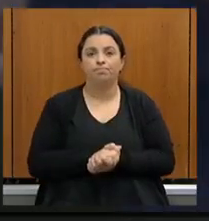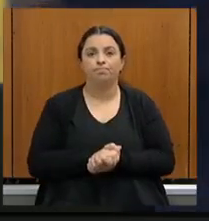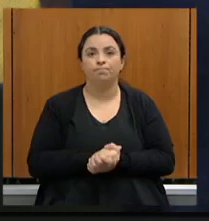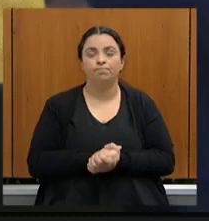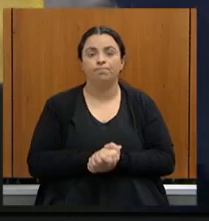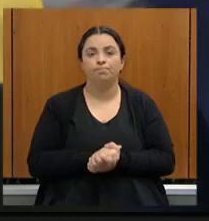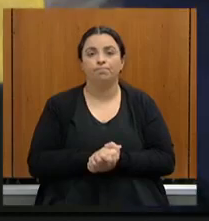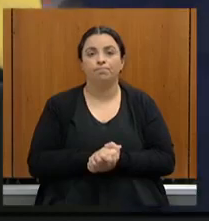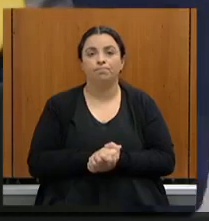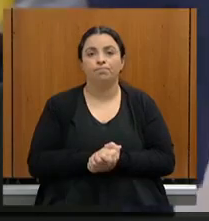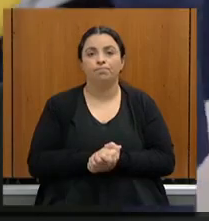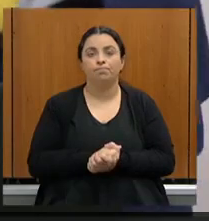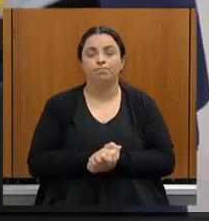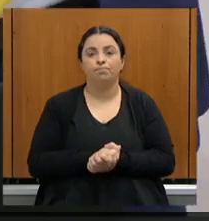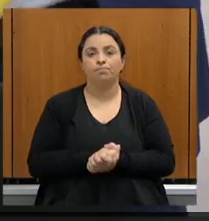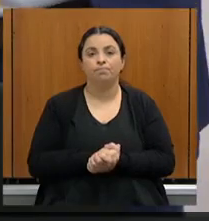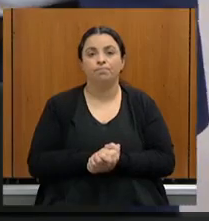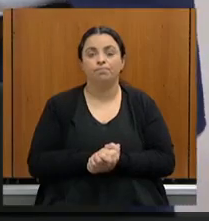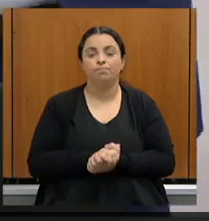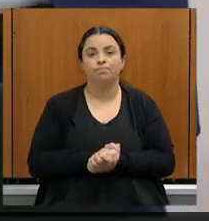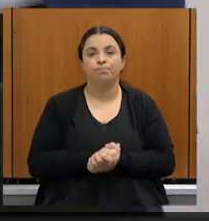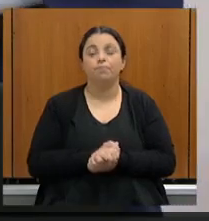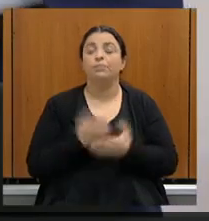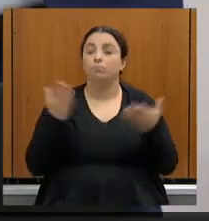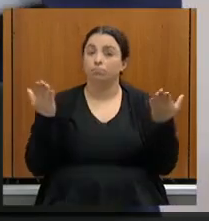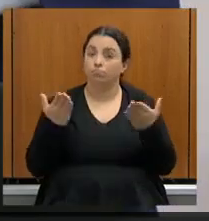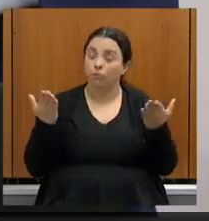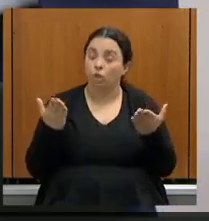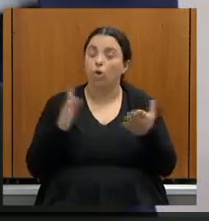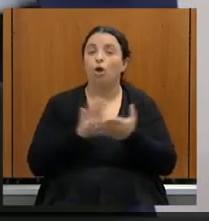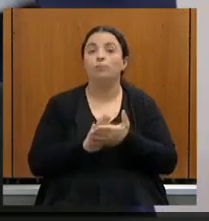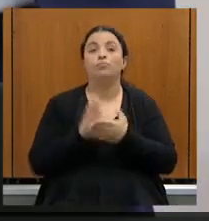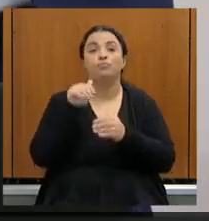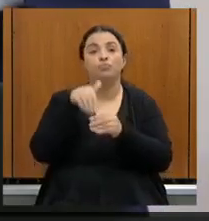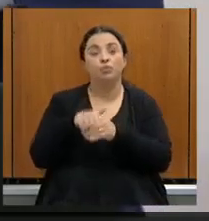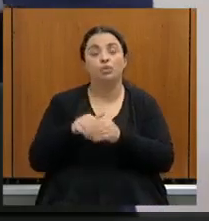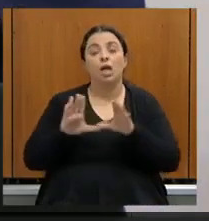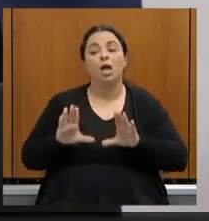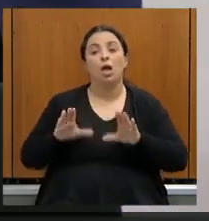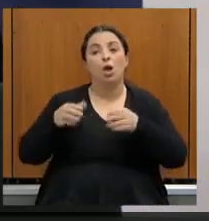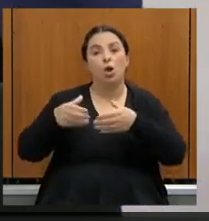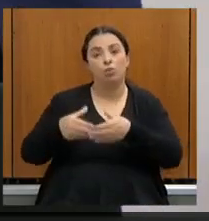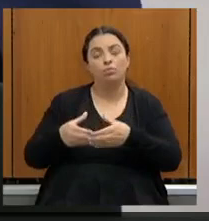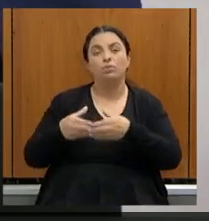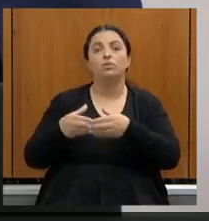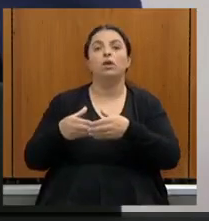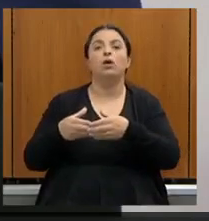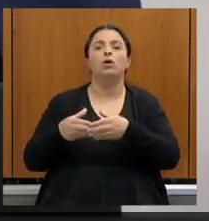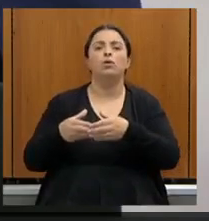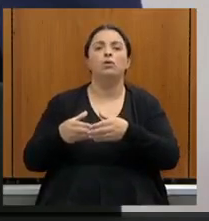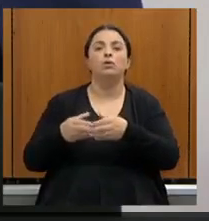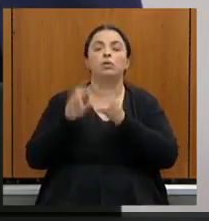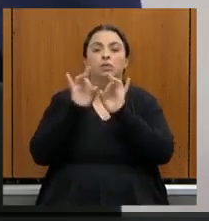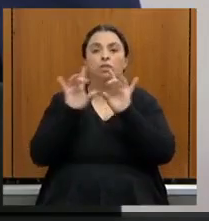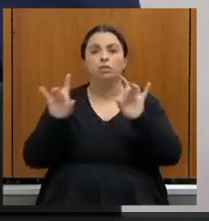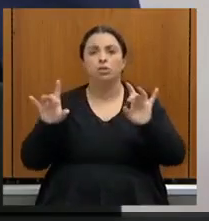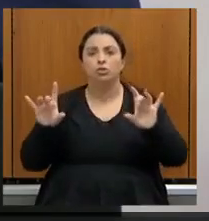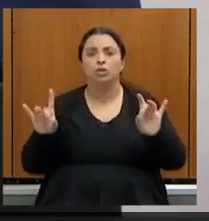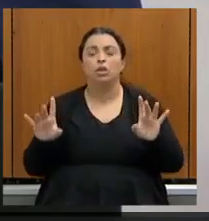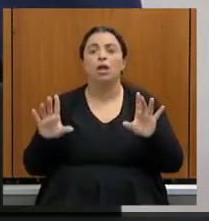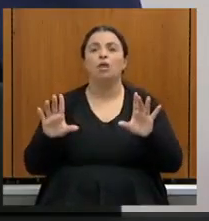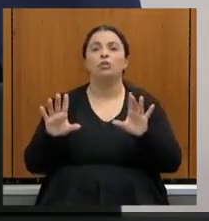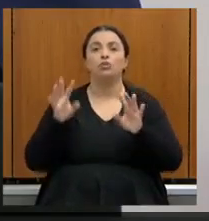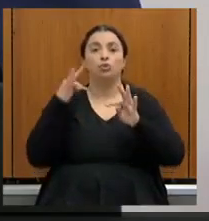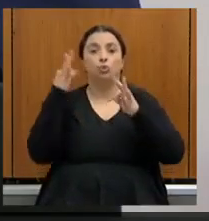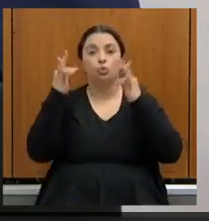neste momento passamos apreciação pela Comissão Extraordinária de Turismo e Gastronomia